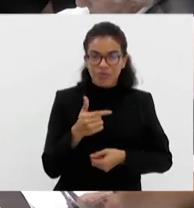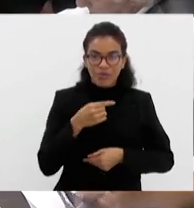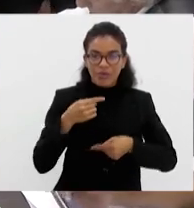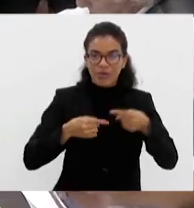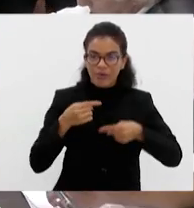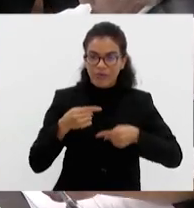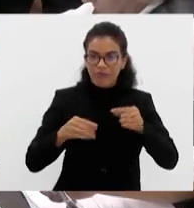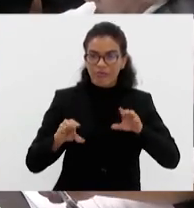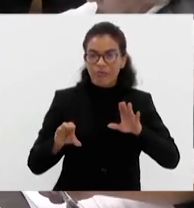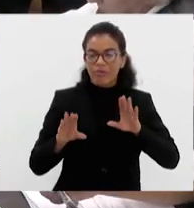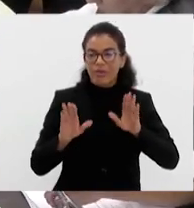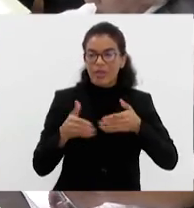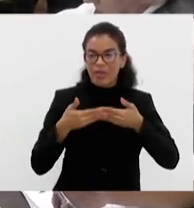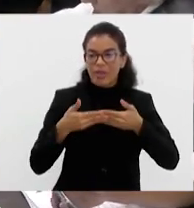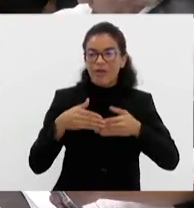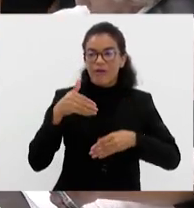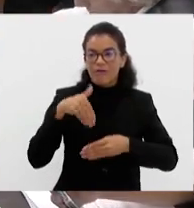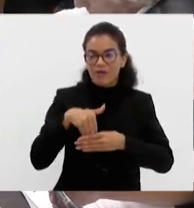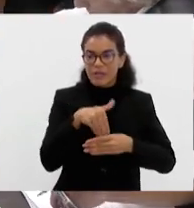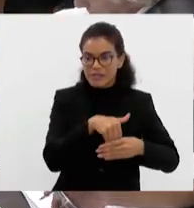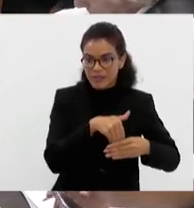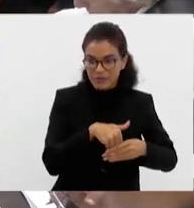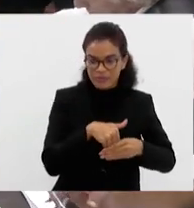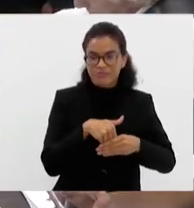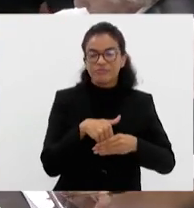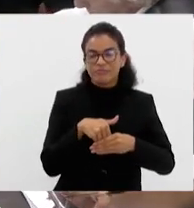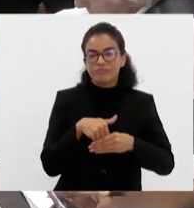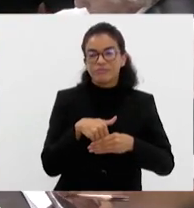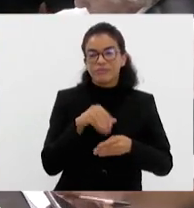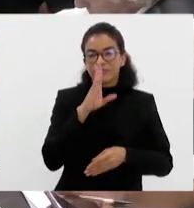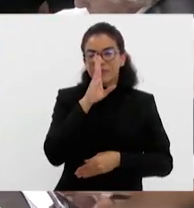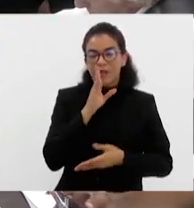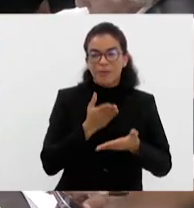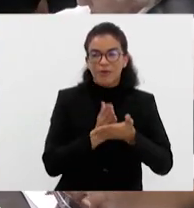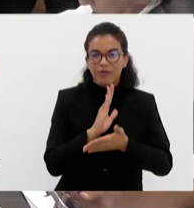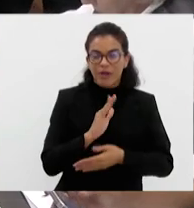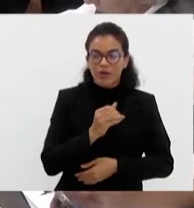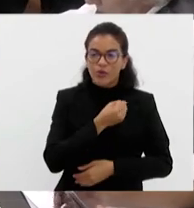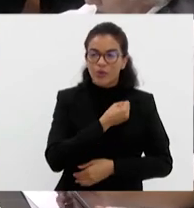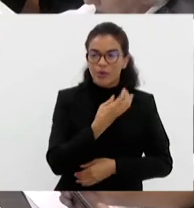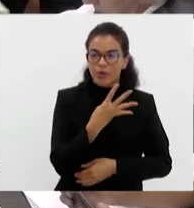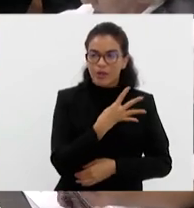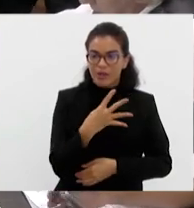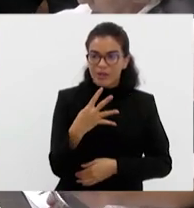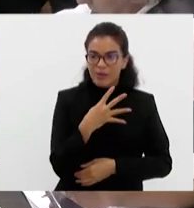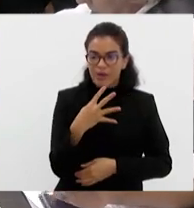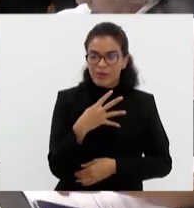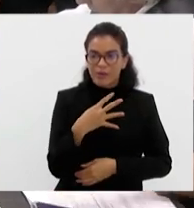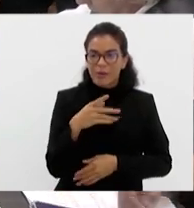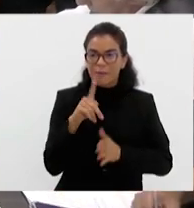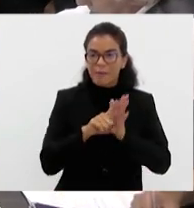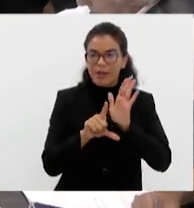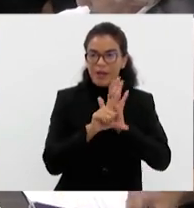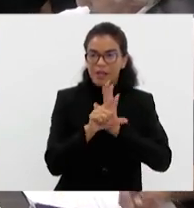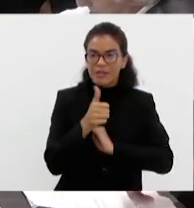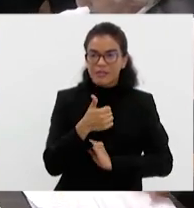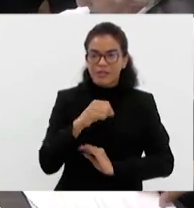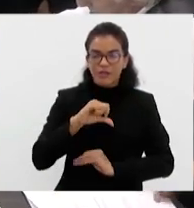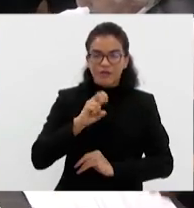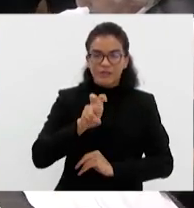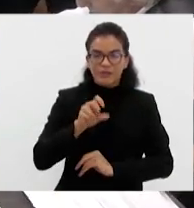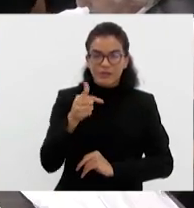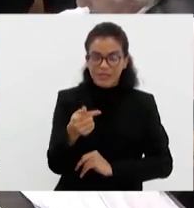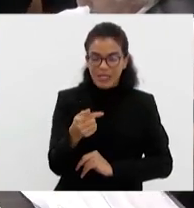discutir, encerrada a discussão, em votação, senhores que aprovam, permaneçam como estão, aprovado 44 da pauta. PL 1957 de